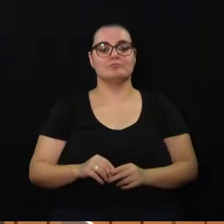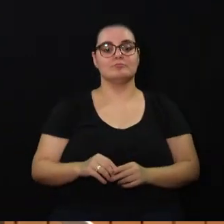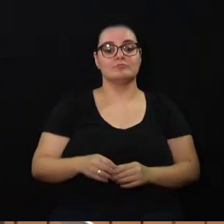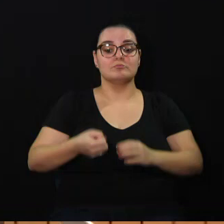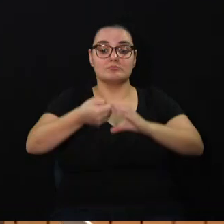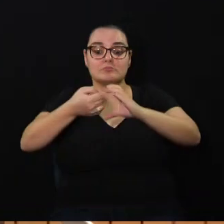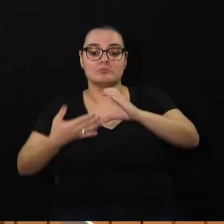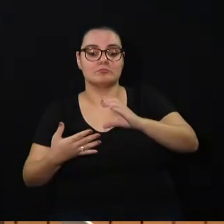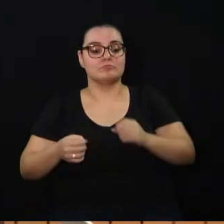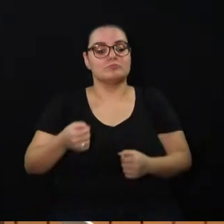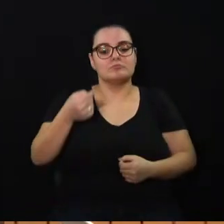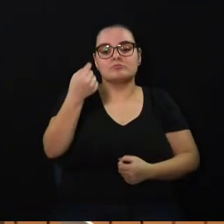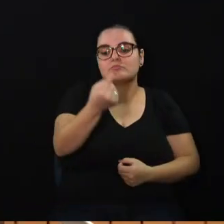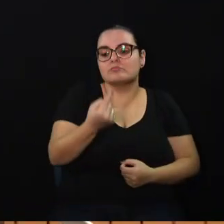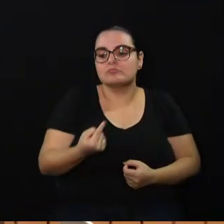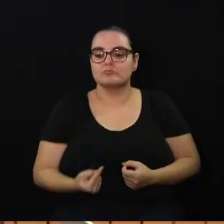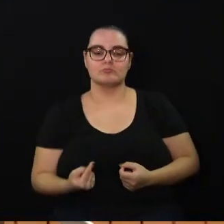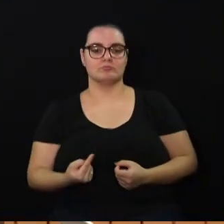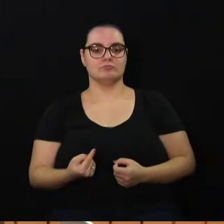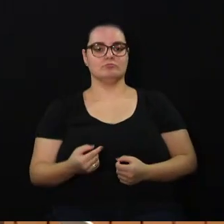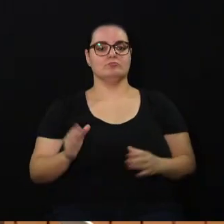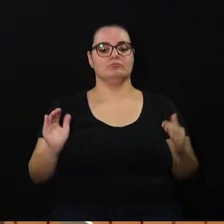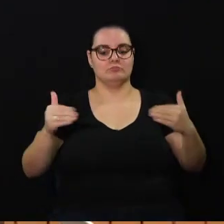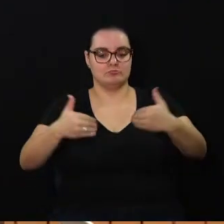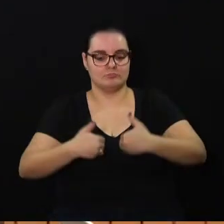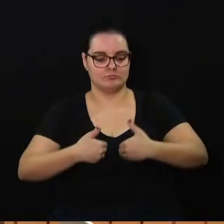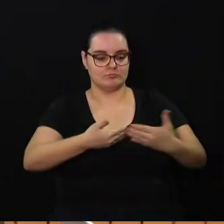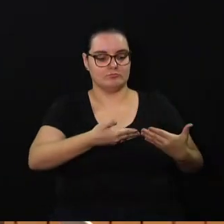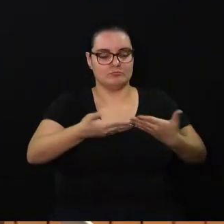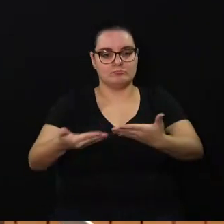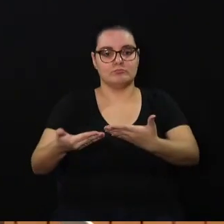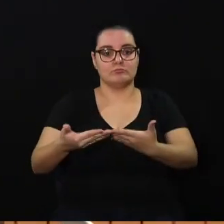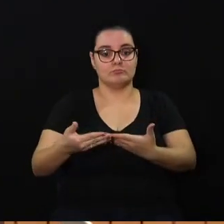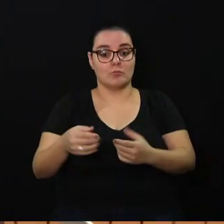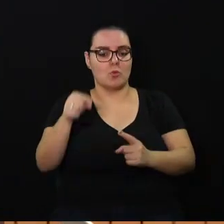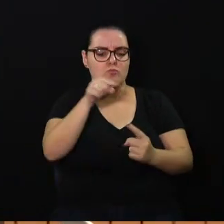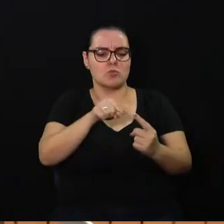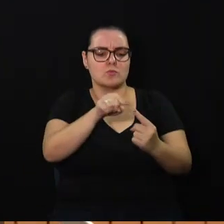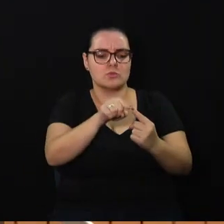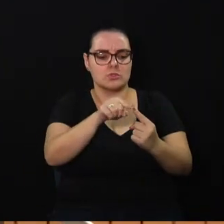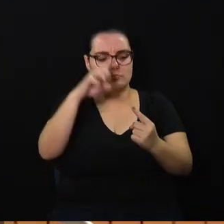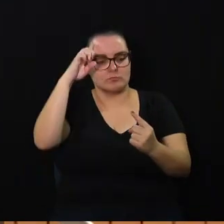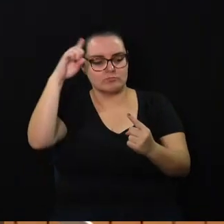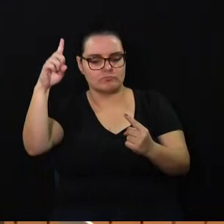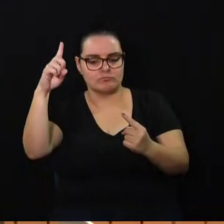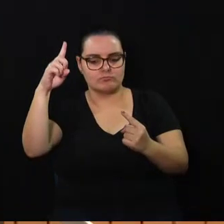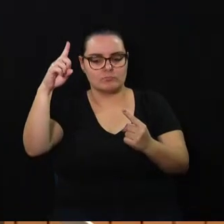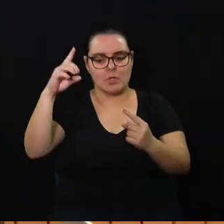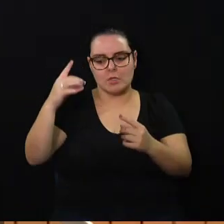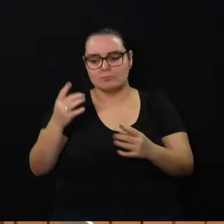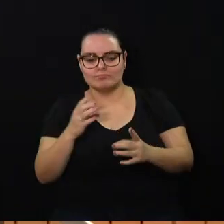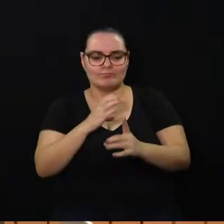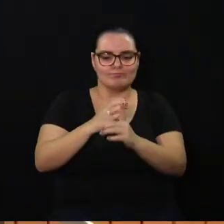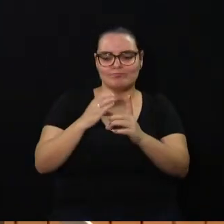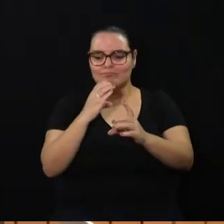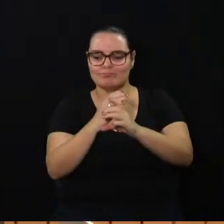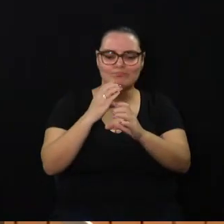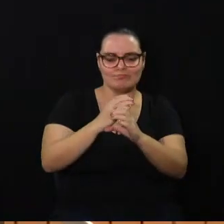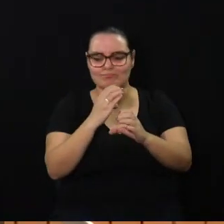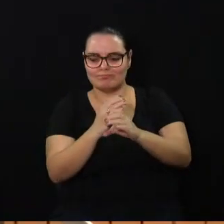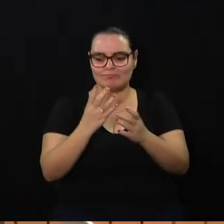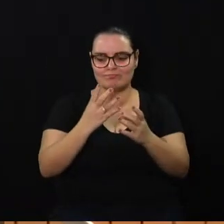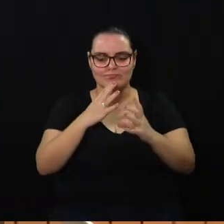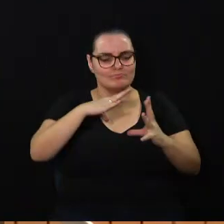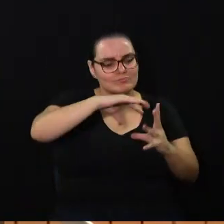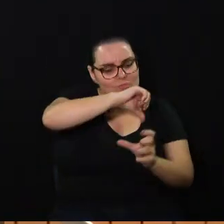o está sempre apresentam o objetivo da data é mudar a visão negativa dos meios de comunicação e da sociedade em geral